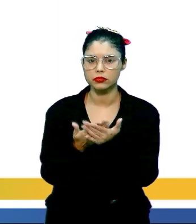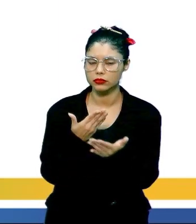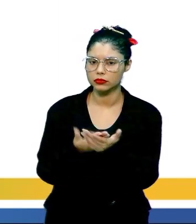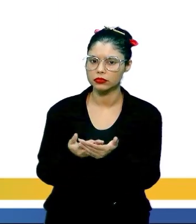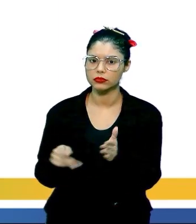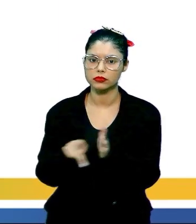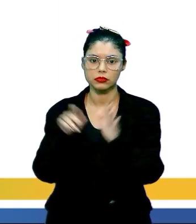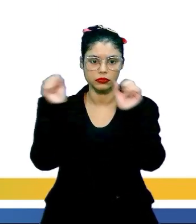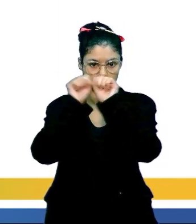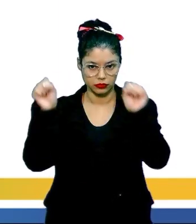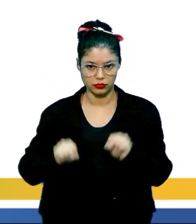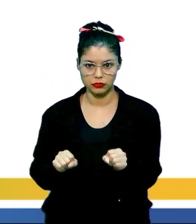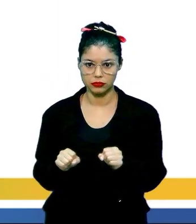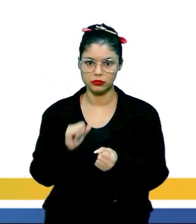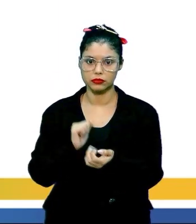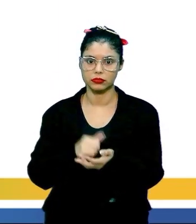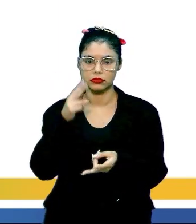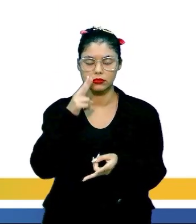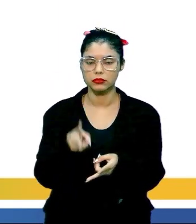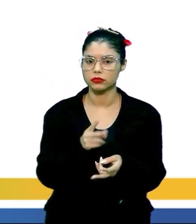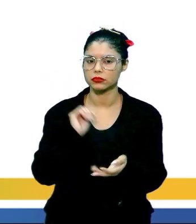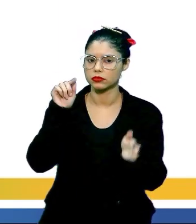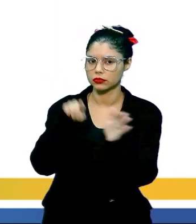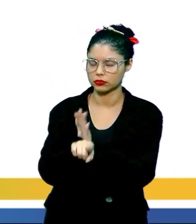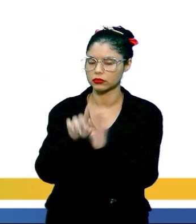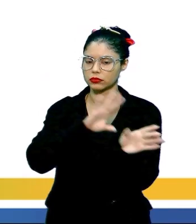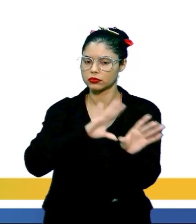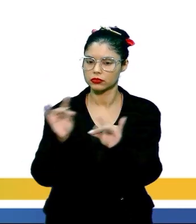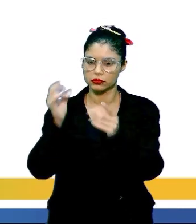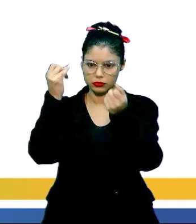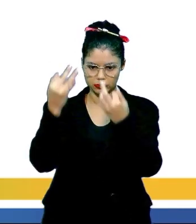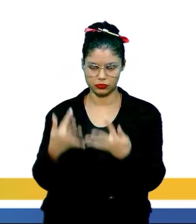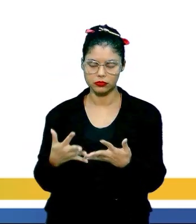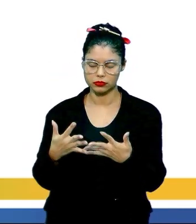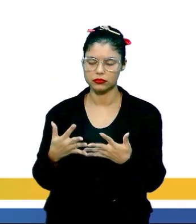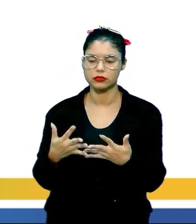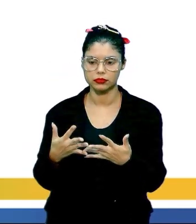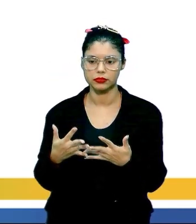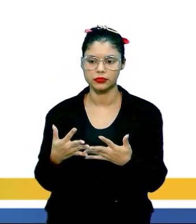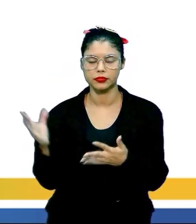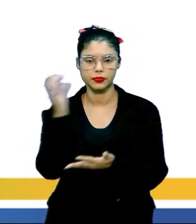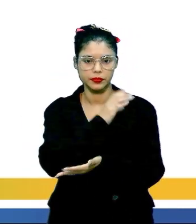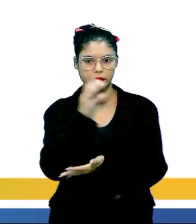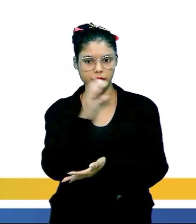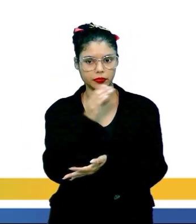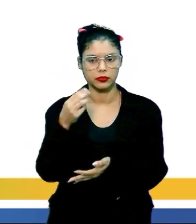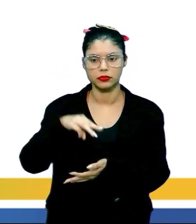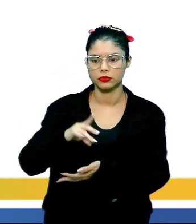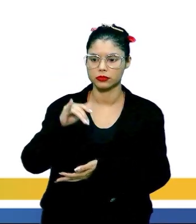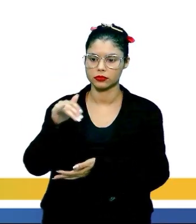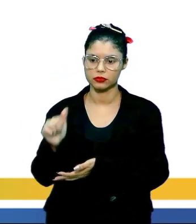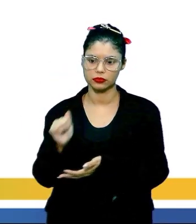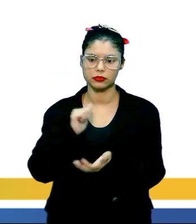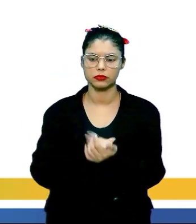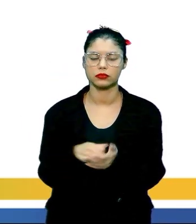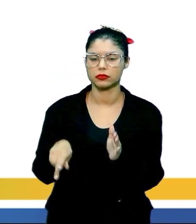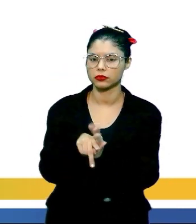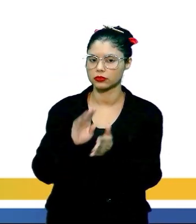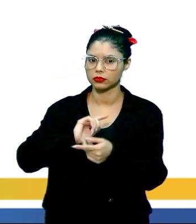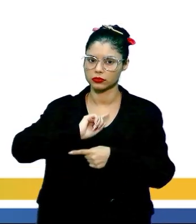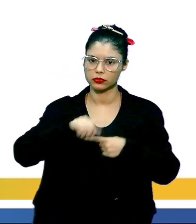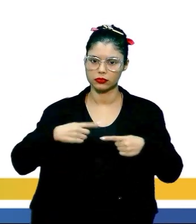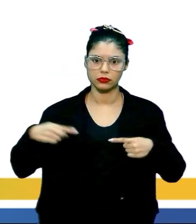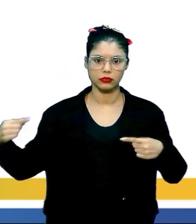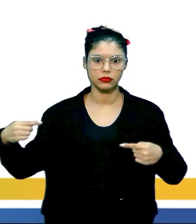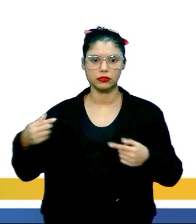do sistema Farias-Brito, vejamos agora uma questão que trata a respeito da aceleração média, trazida no livro